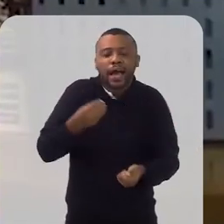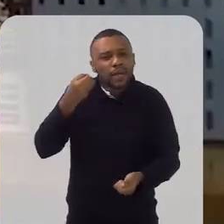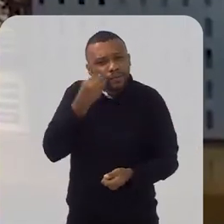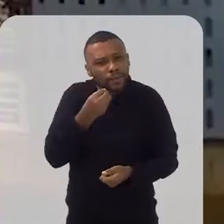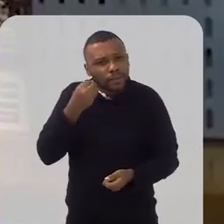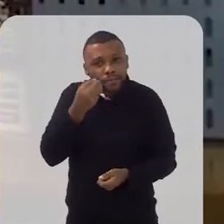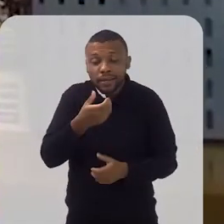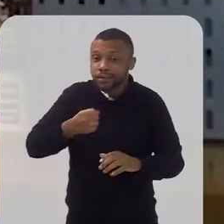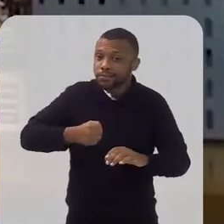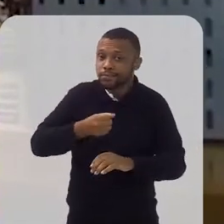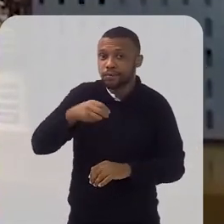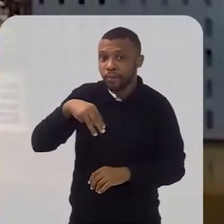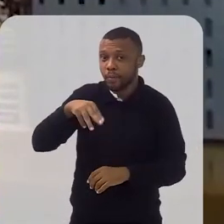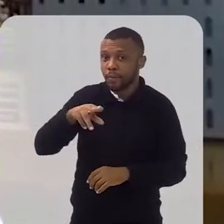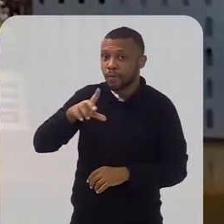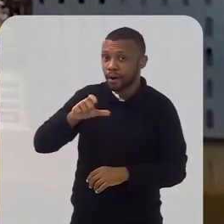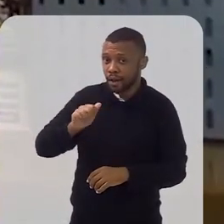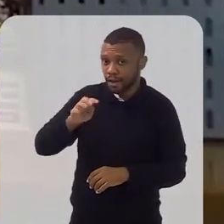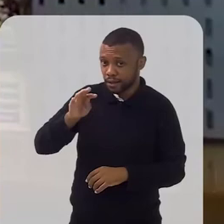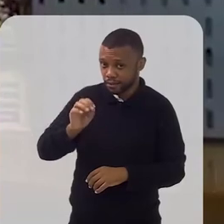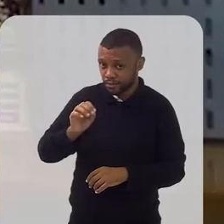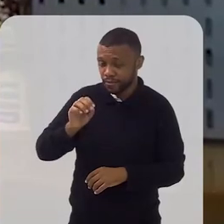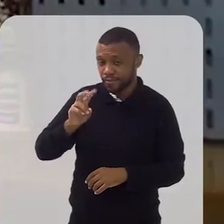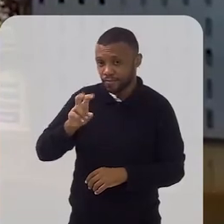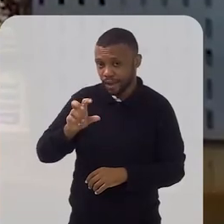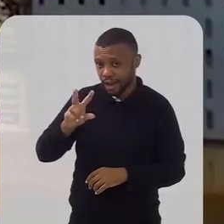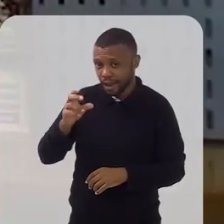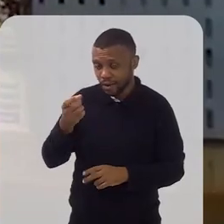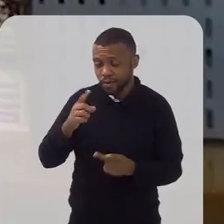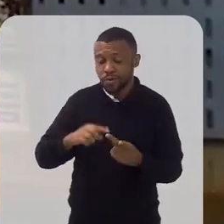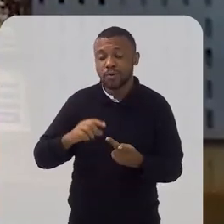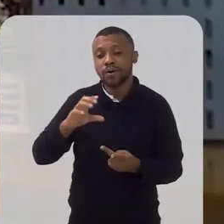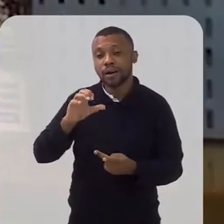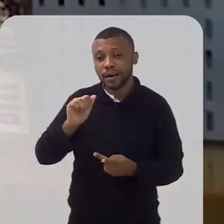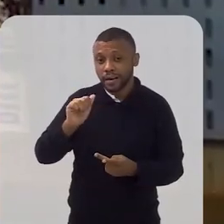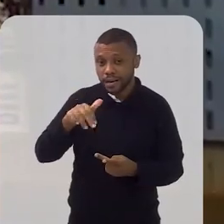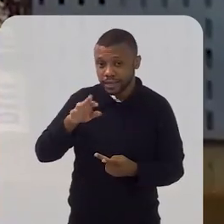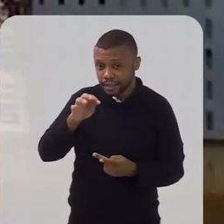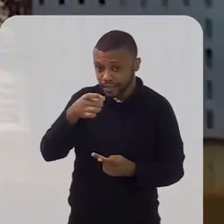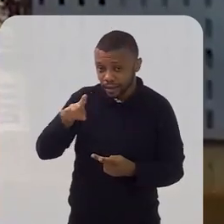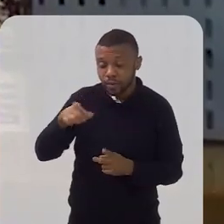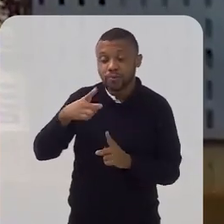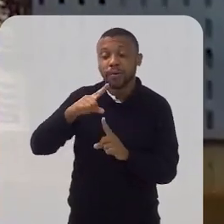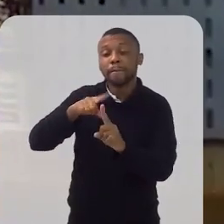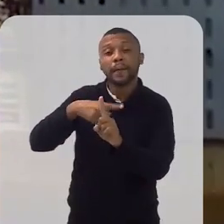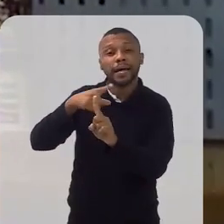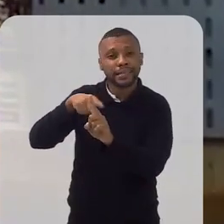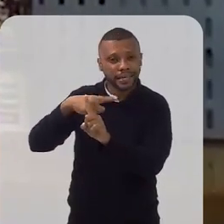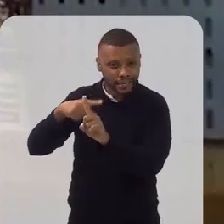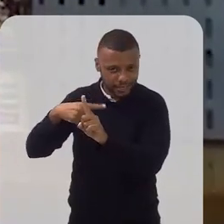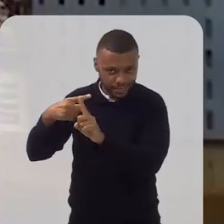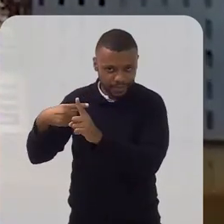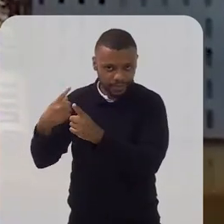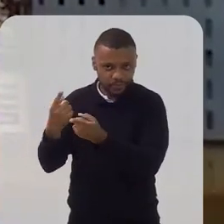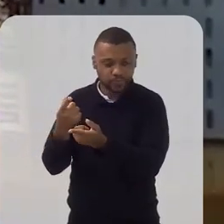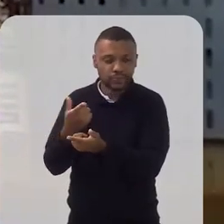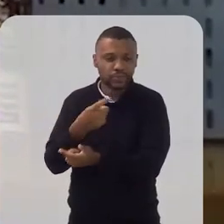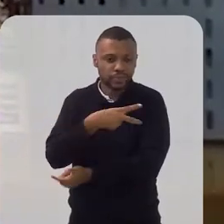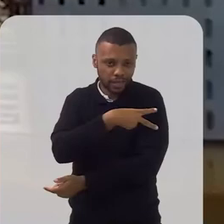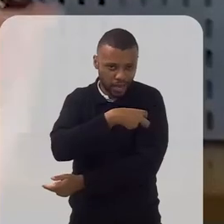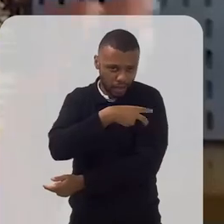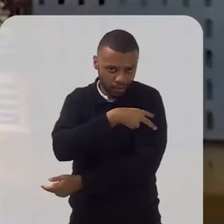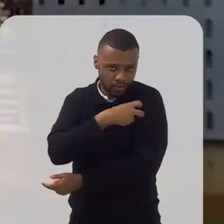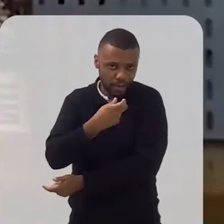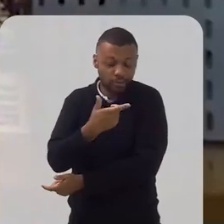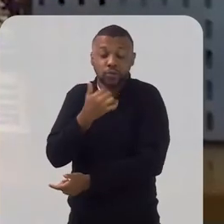Experimente aí o mulato velho da Cleusa, lá de Arraial do Cabo, e o cantão de banana também lá de Arraial do Cabo, da dona Dulce,